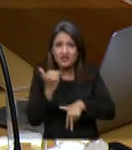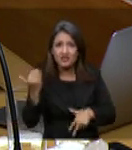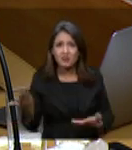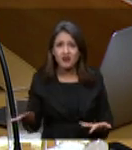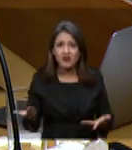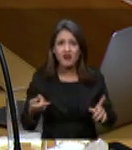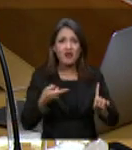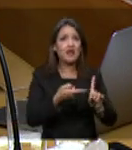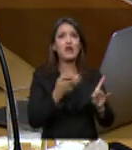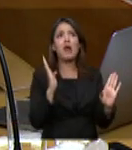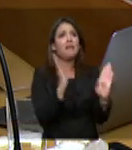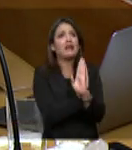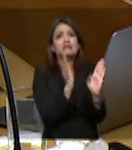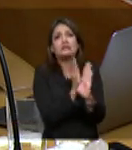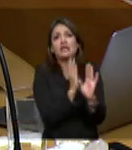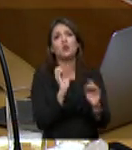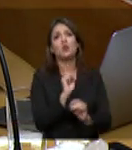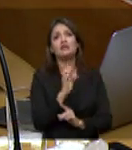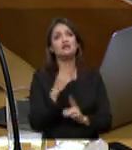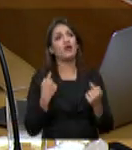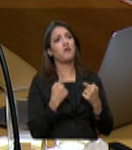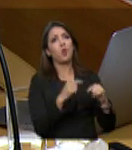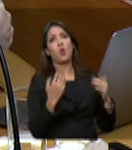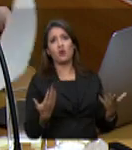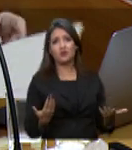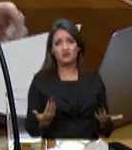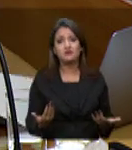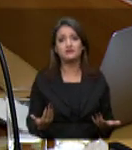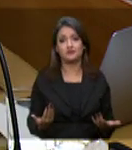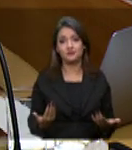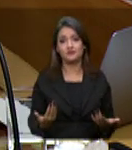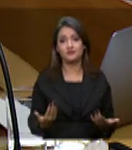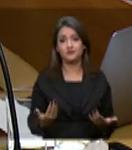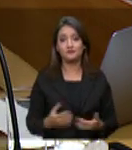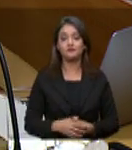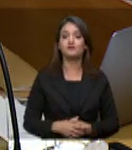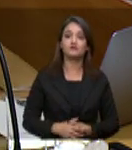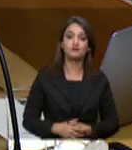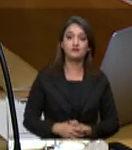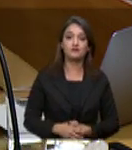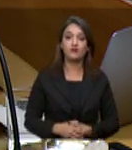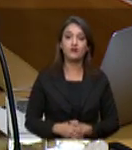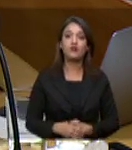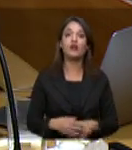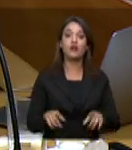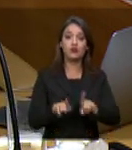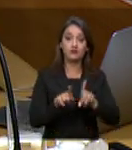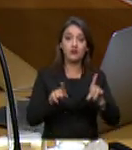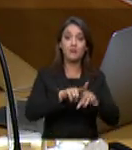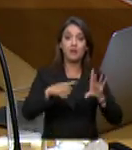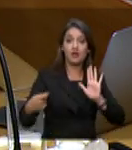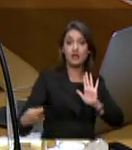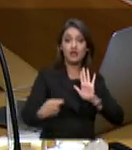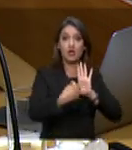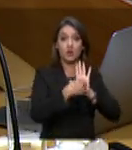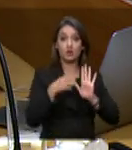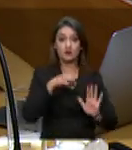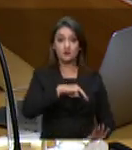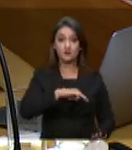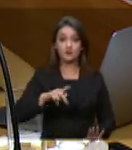como sendo perseguido pelo Supremo Tribunal Federal ainda na denúncia do Ministério